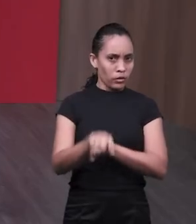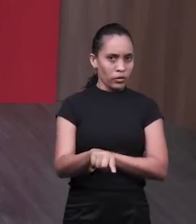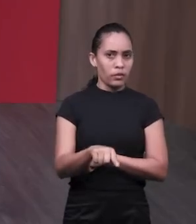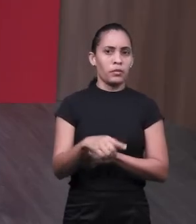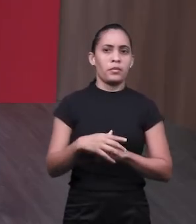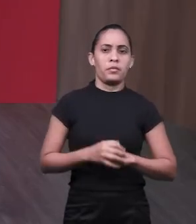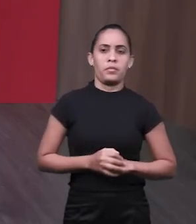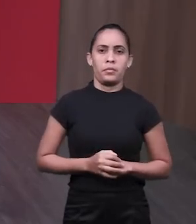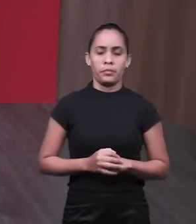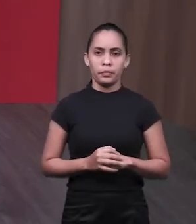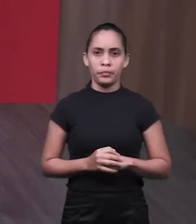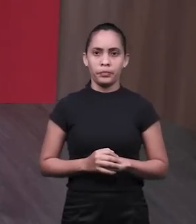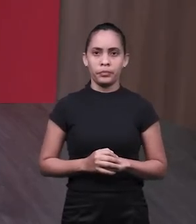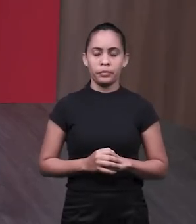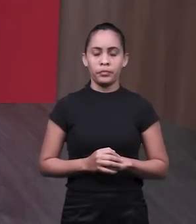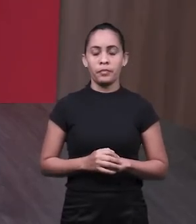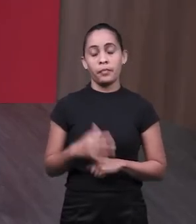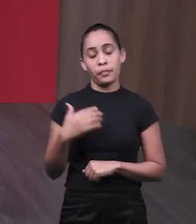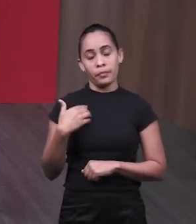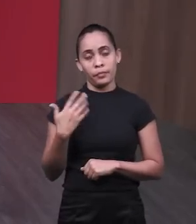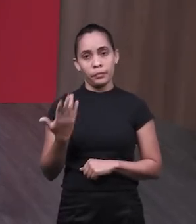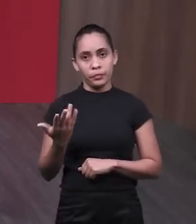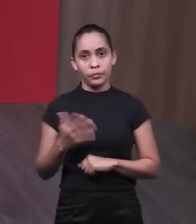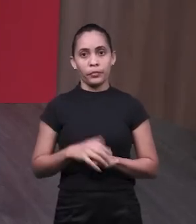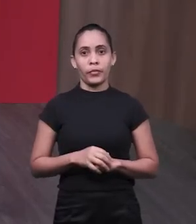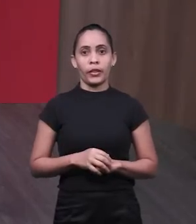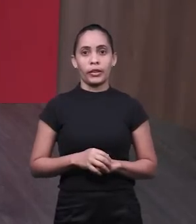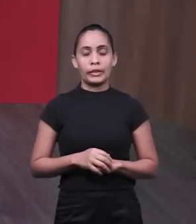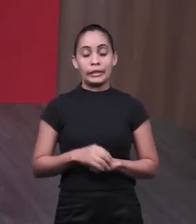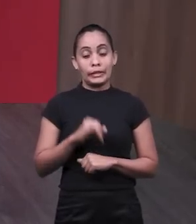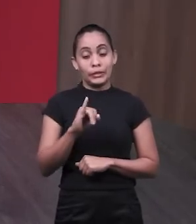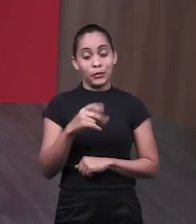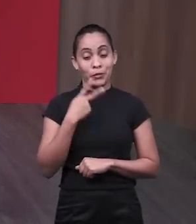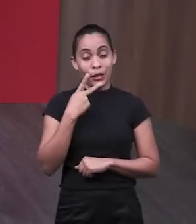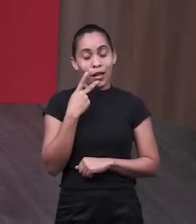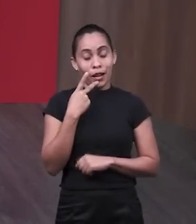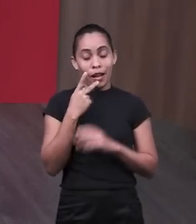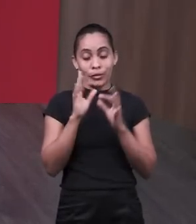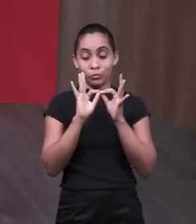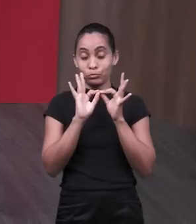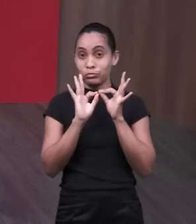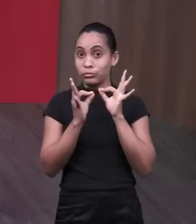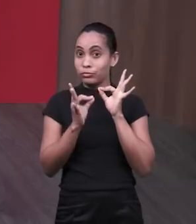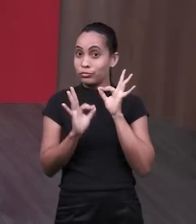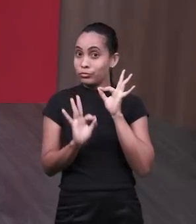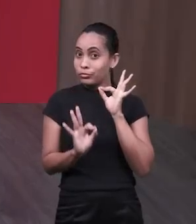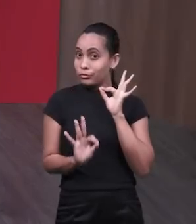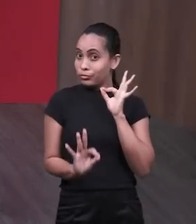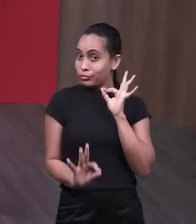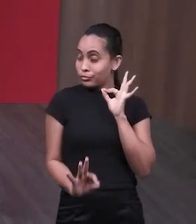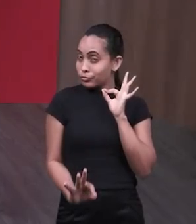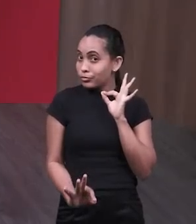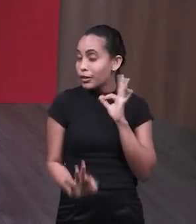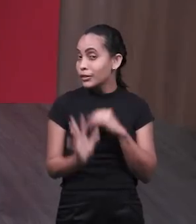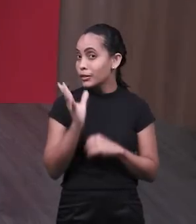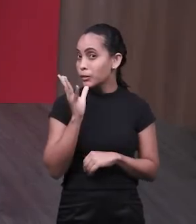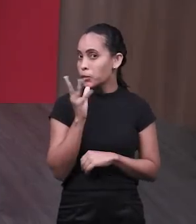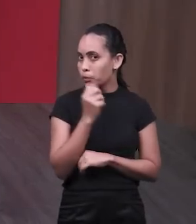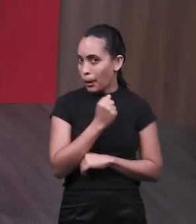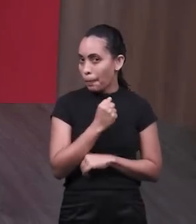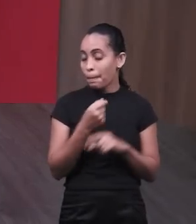Espírito Santo, para cursar Direito. Bem, se a gente fosse falar de tudo, ia ficar aqui muito